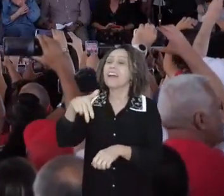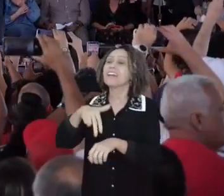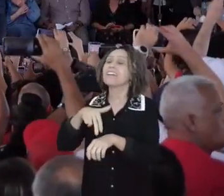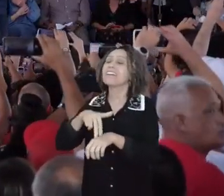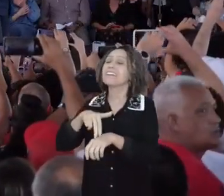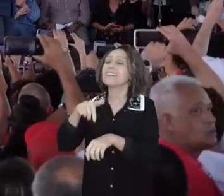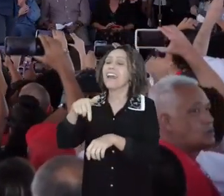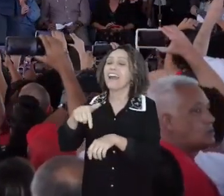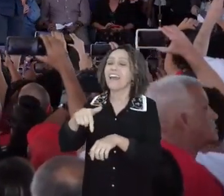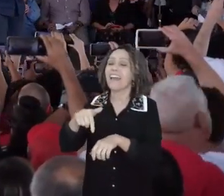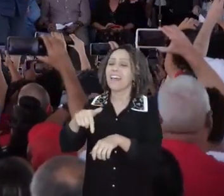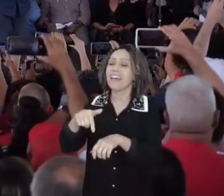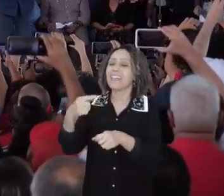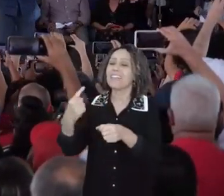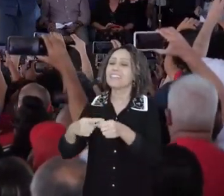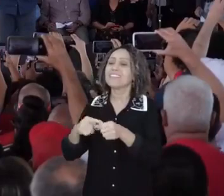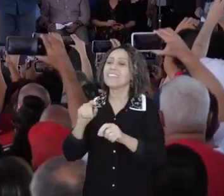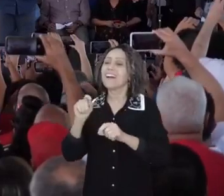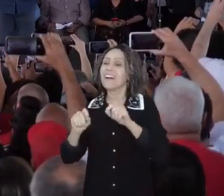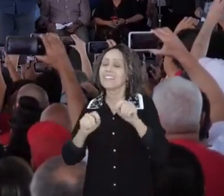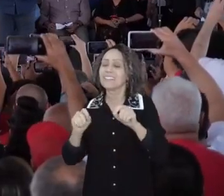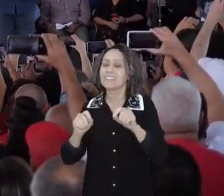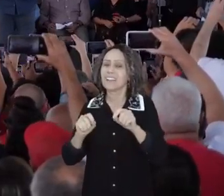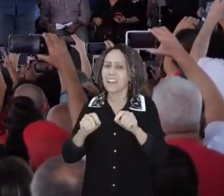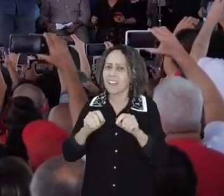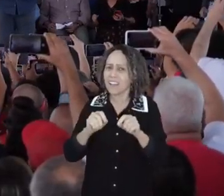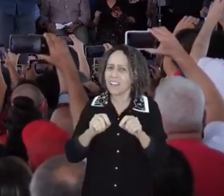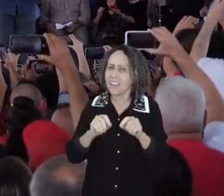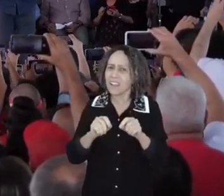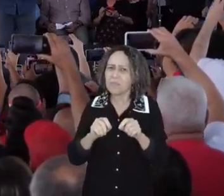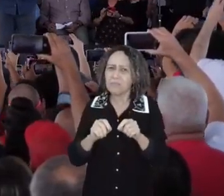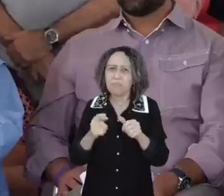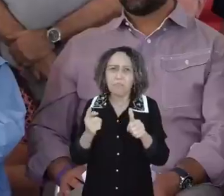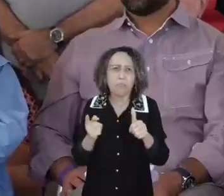ouvi falar pela primeira vez em